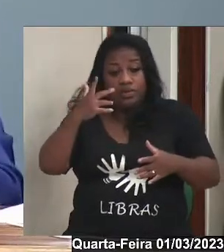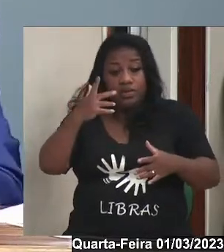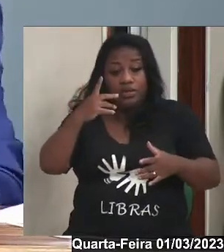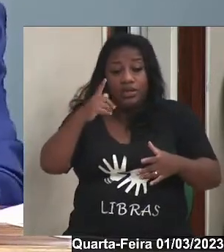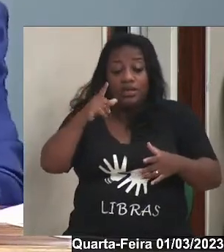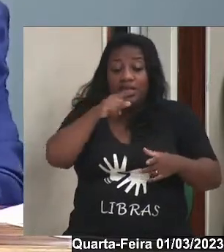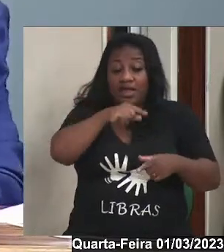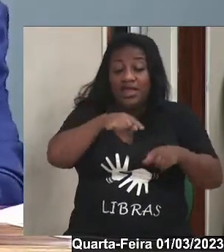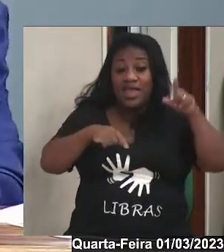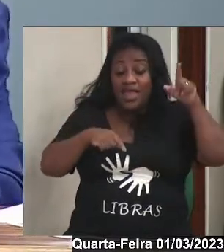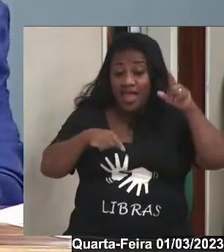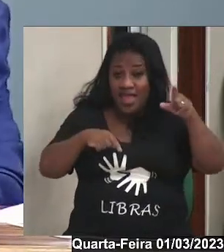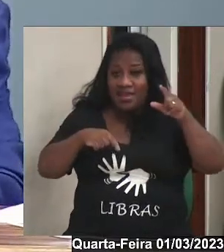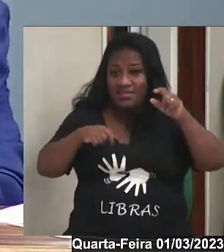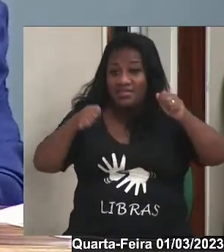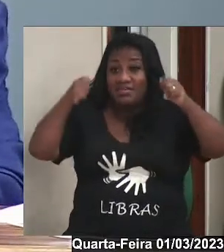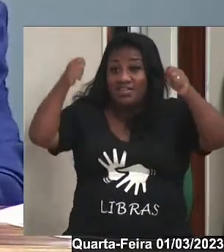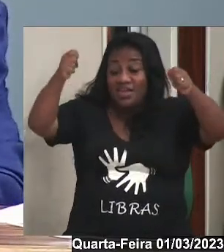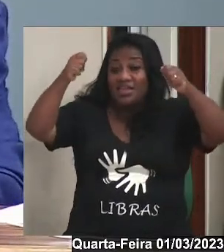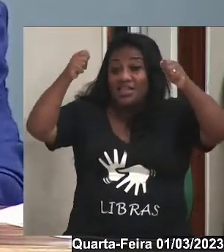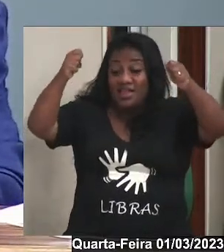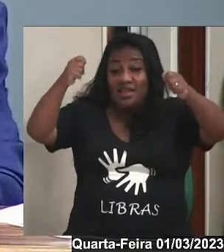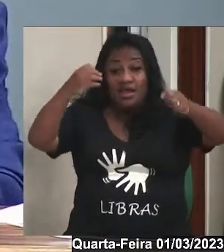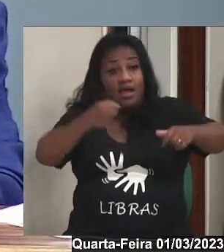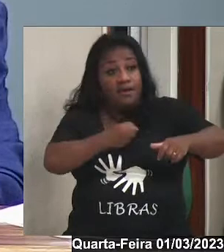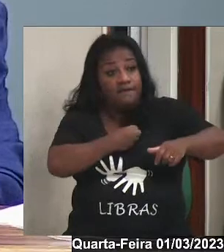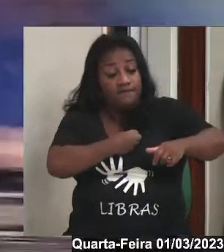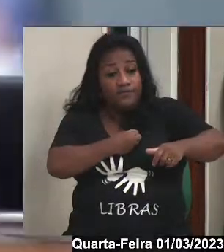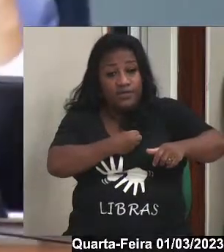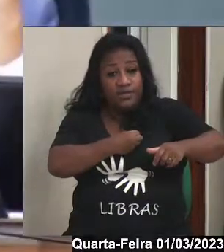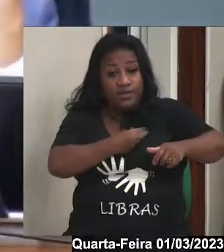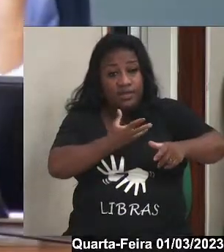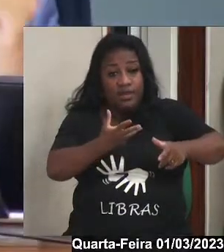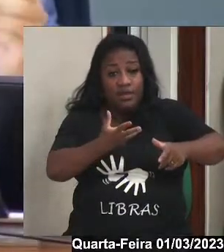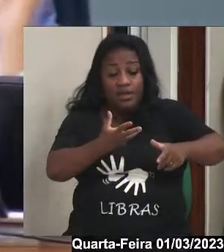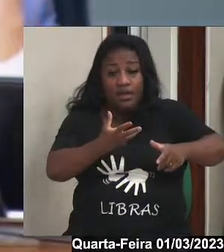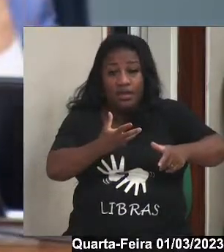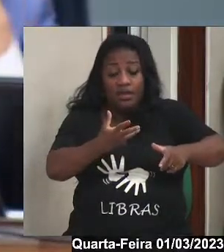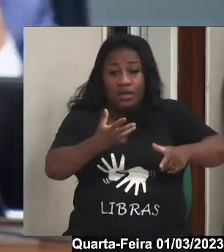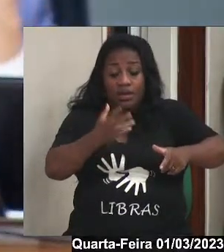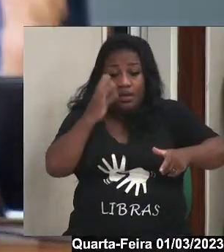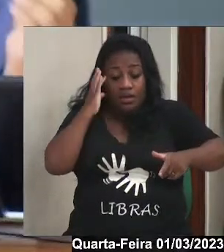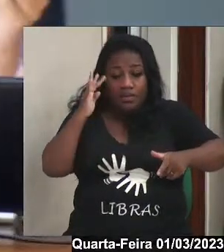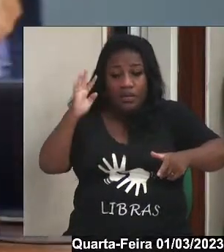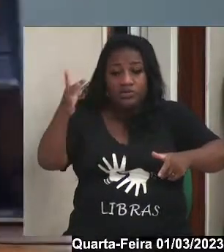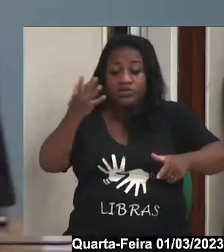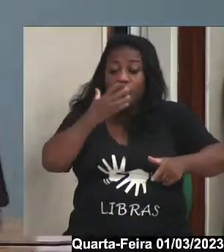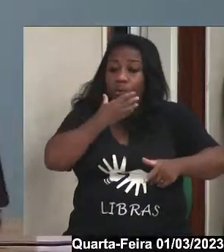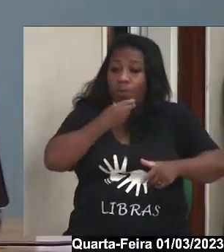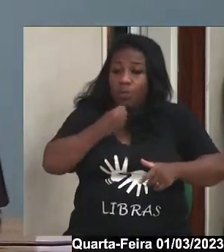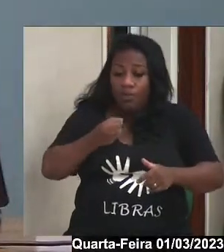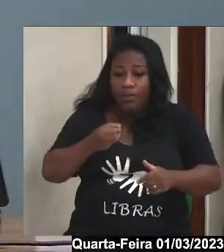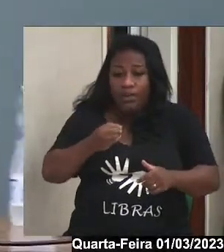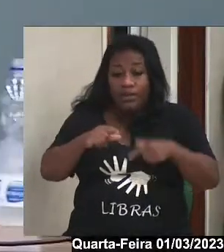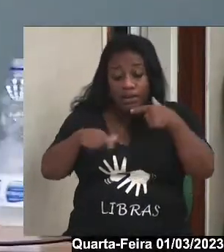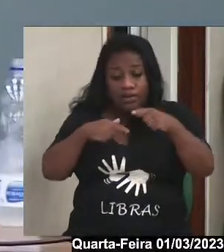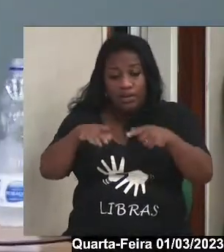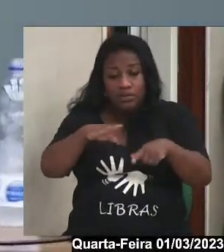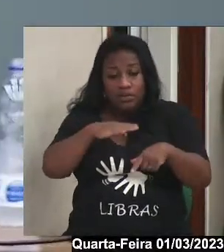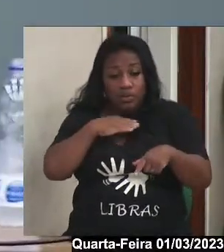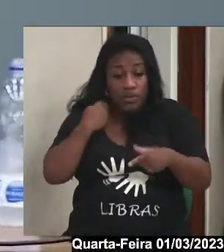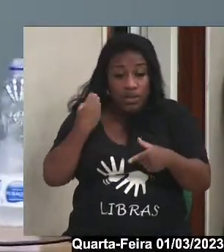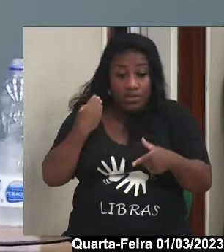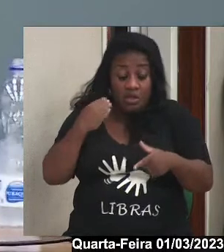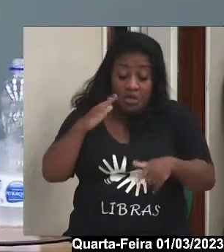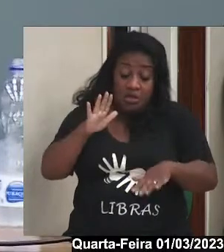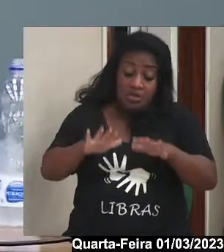Eles estão lamentando a vida da vítima. Talvez se a vítima tivesse morrido, sabe o que eles estariam fazendo